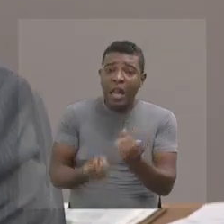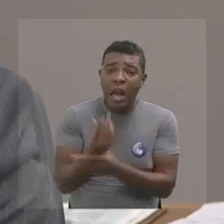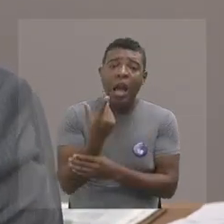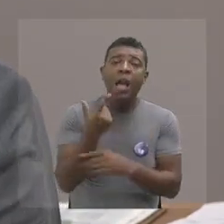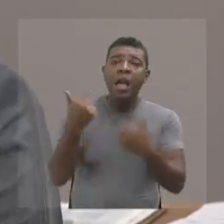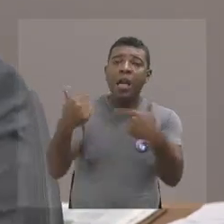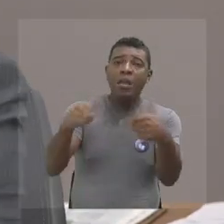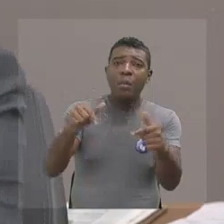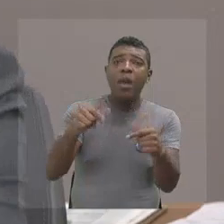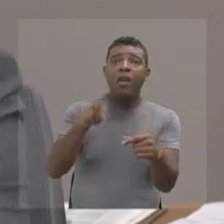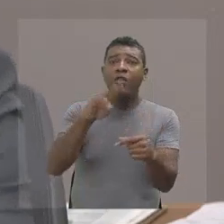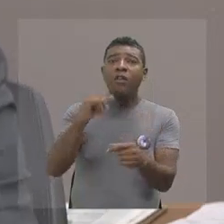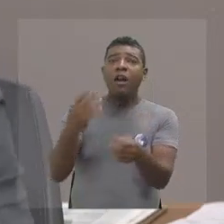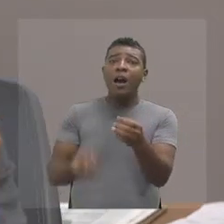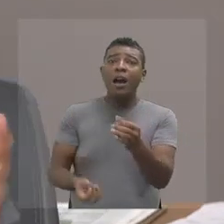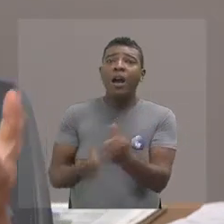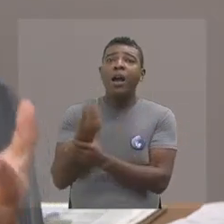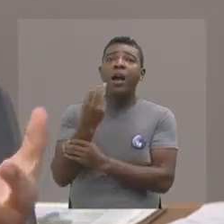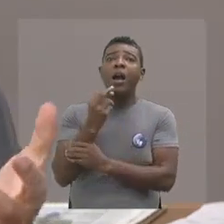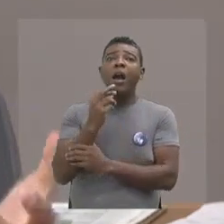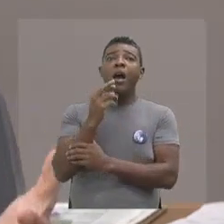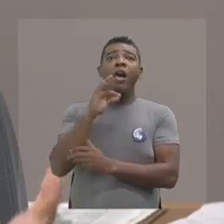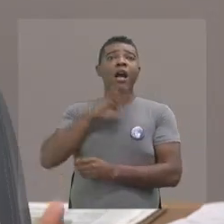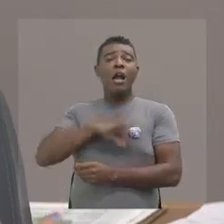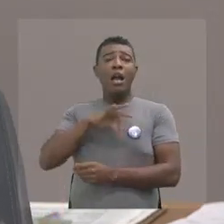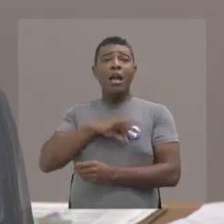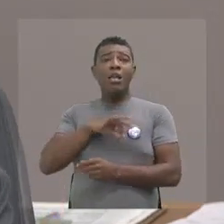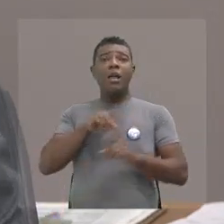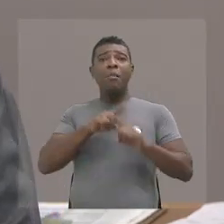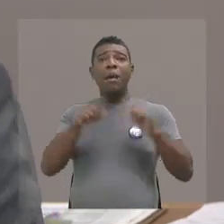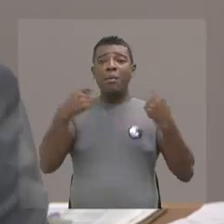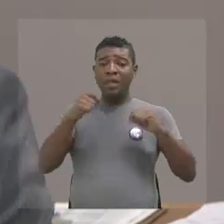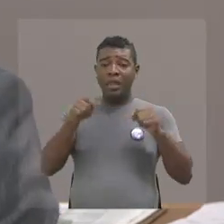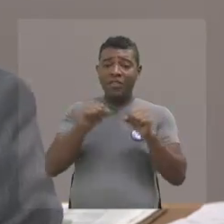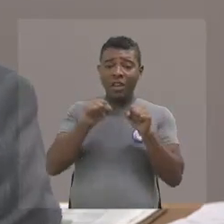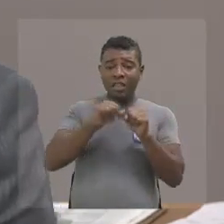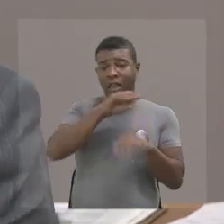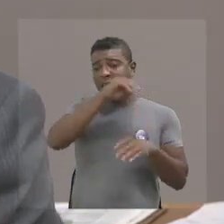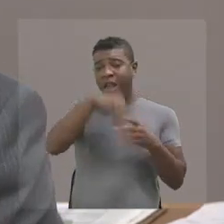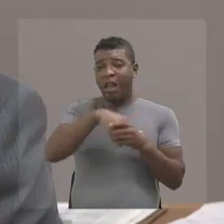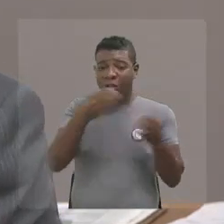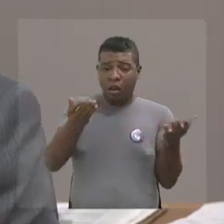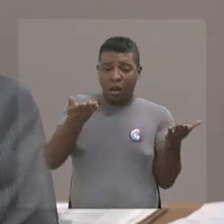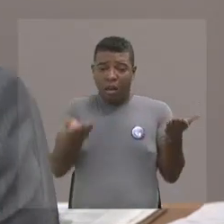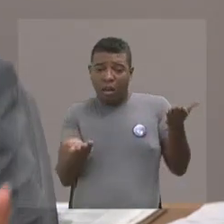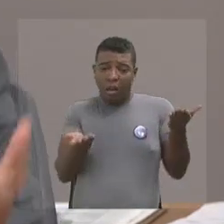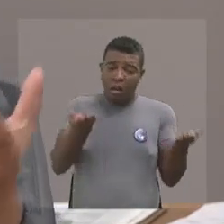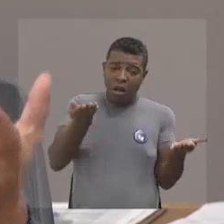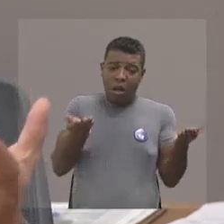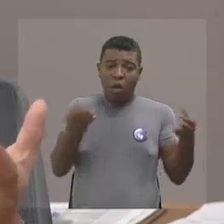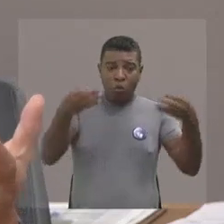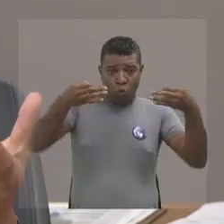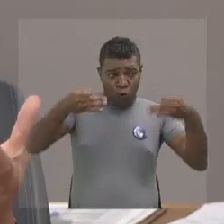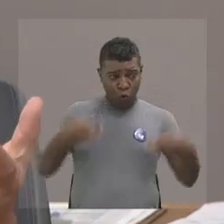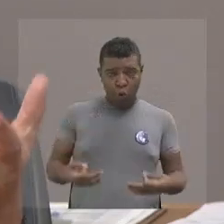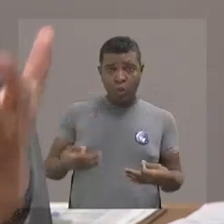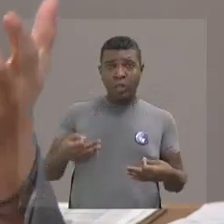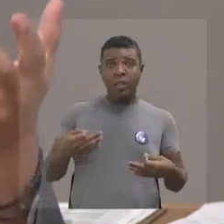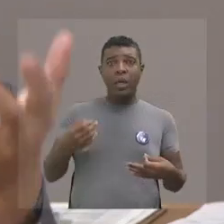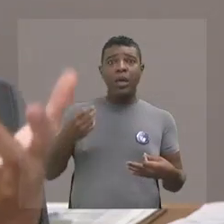e tem que fazer essa isso dentro de uma balança justa para pesar